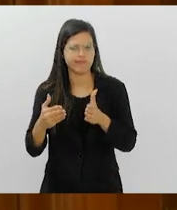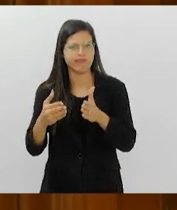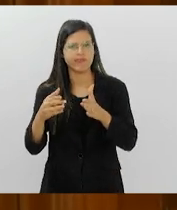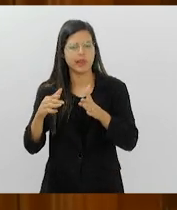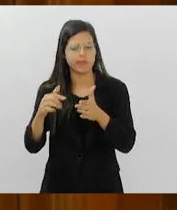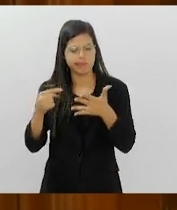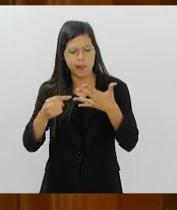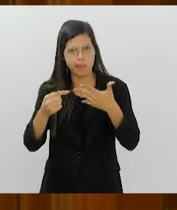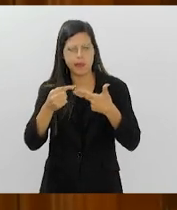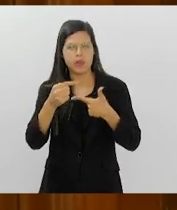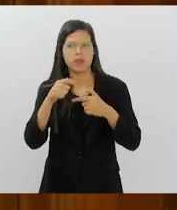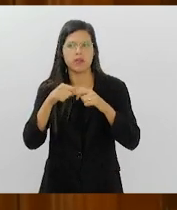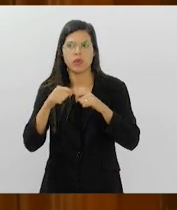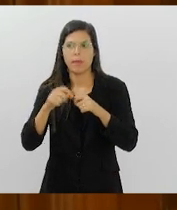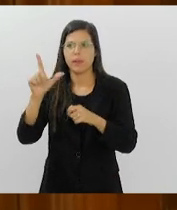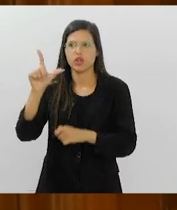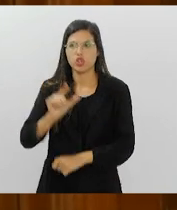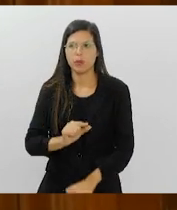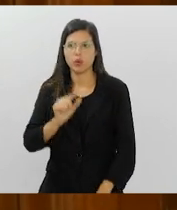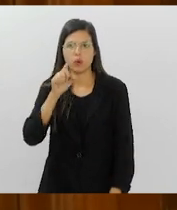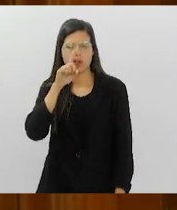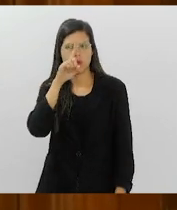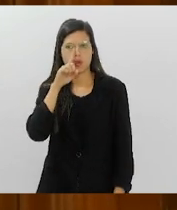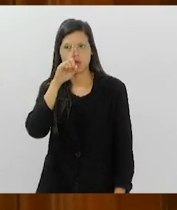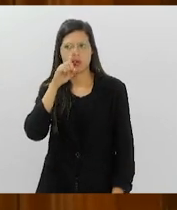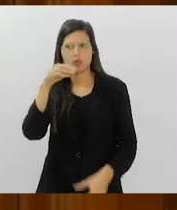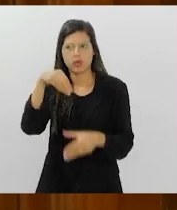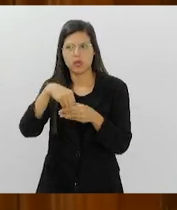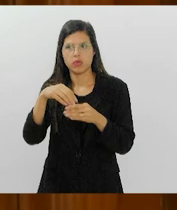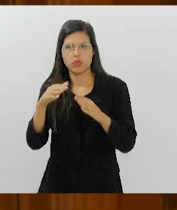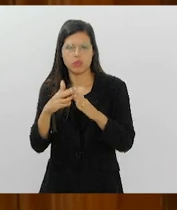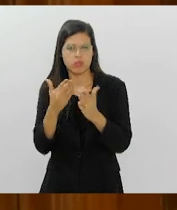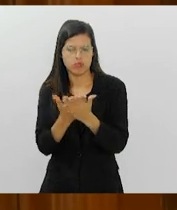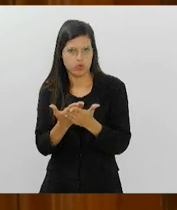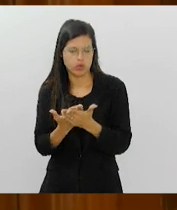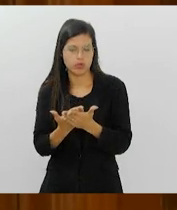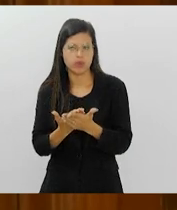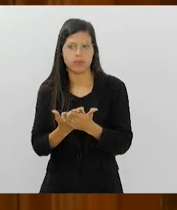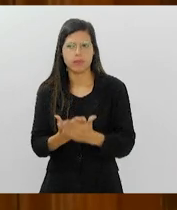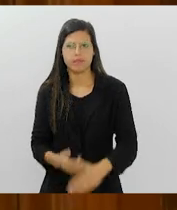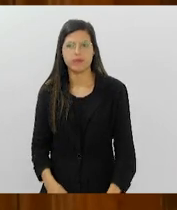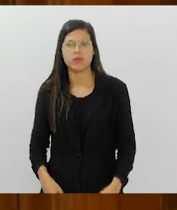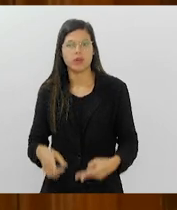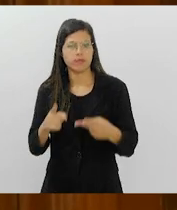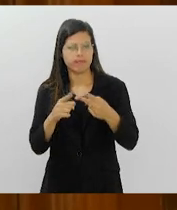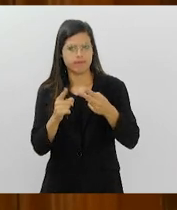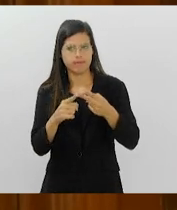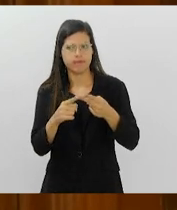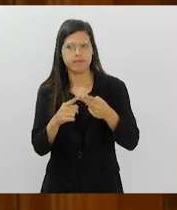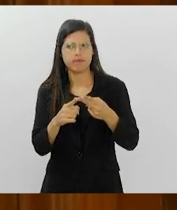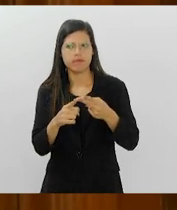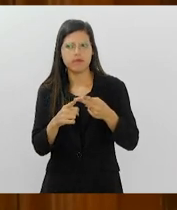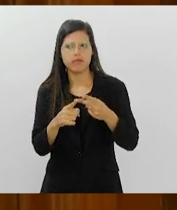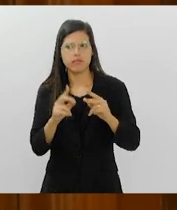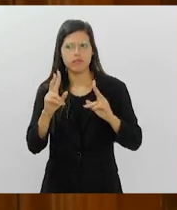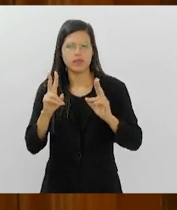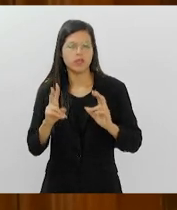para mitigar riscos no ambiente escolar. A sua segunda colocação, ela diz respeito